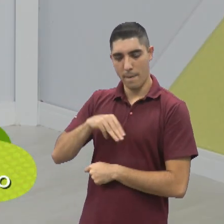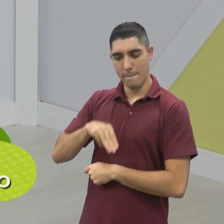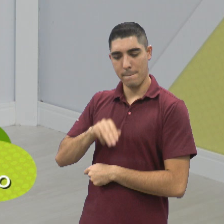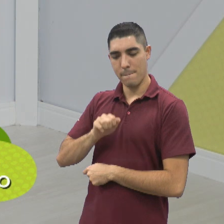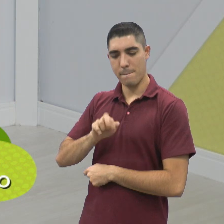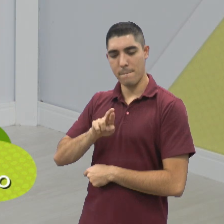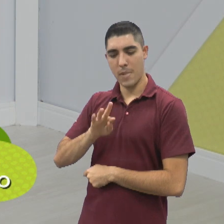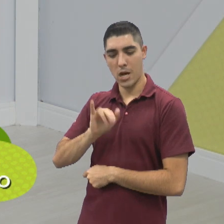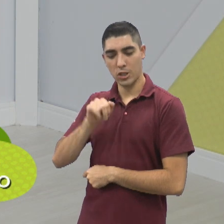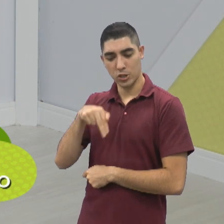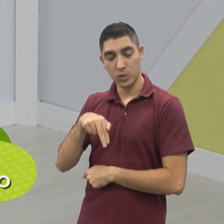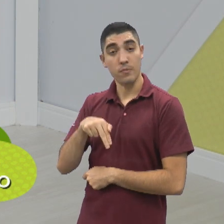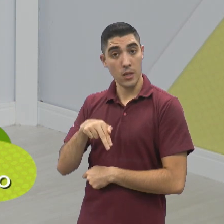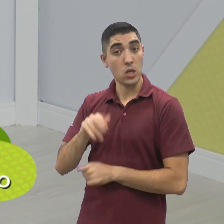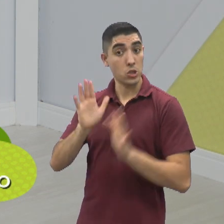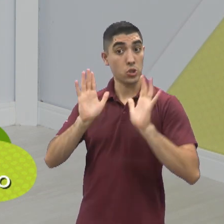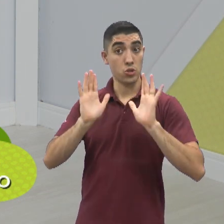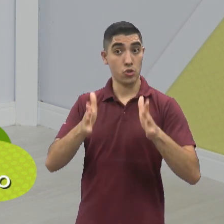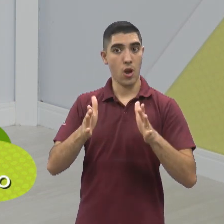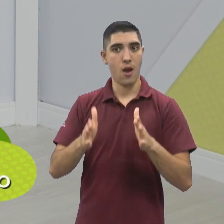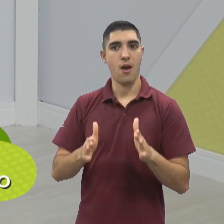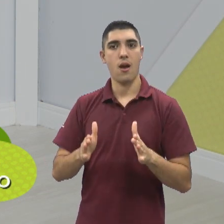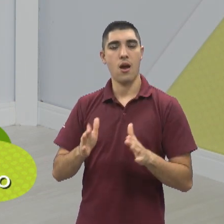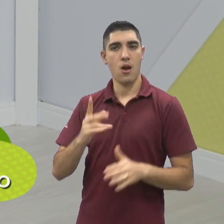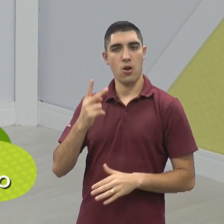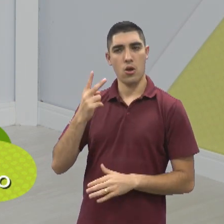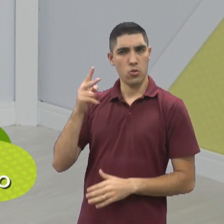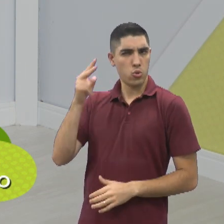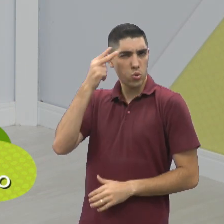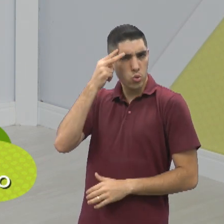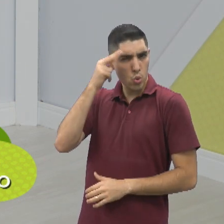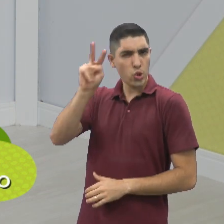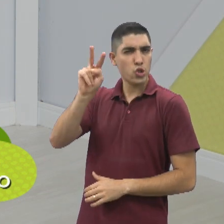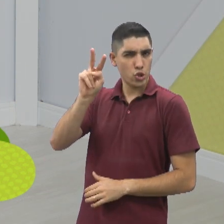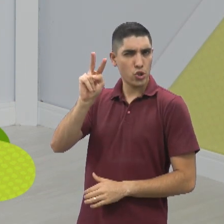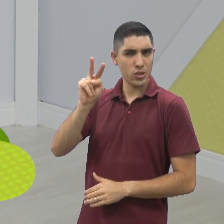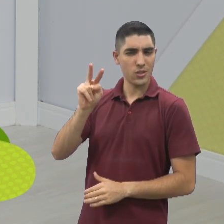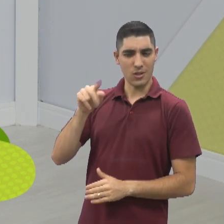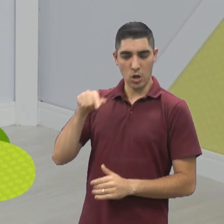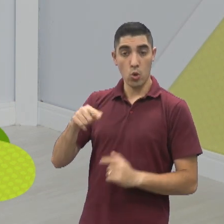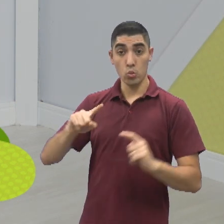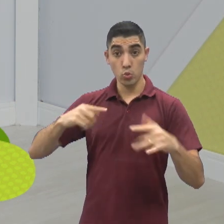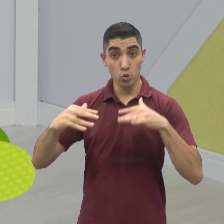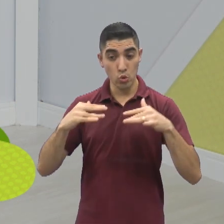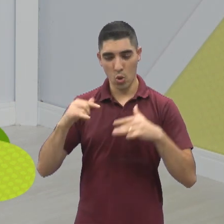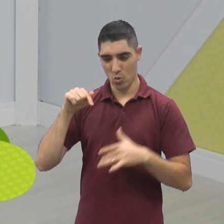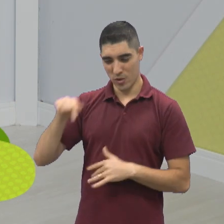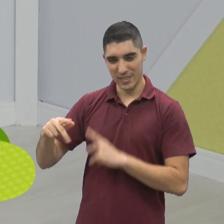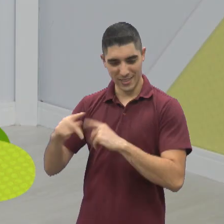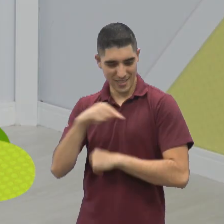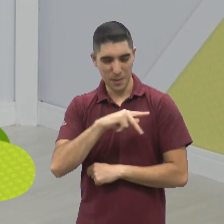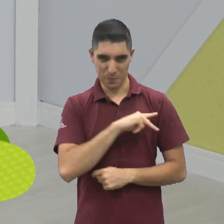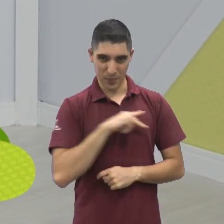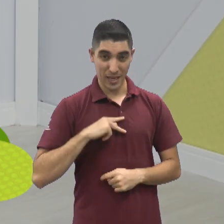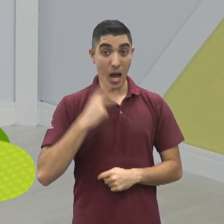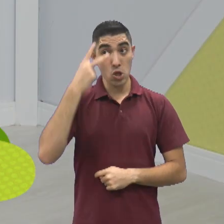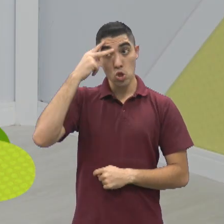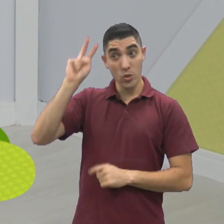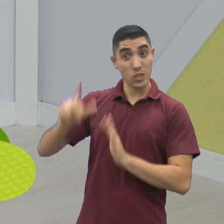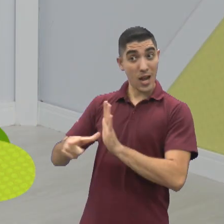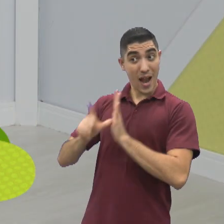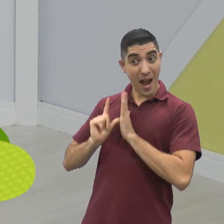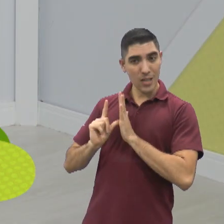ele foi anunciado 2 dias antes, um dia antes do jogo contra o Pinheiros, foi mostrado para a torcida justamente no